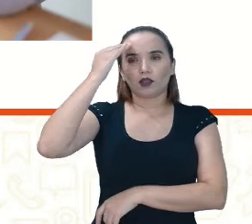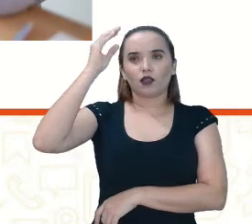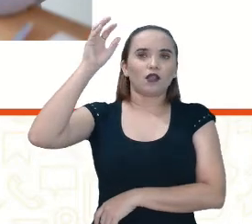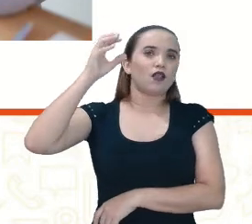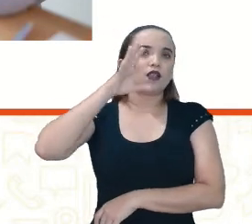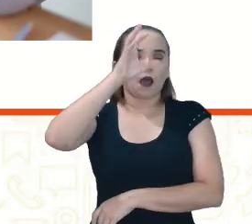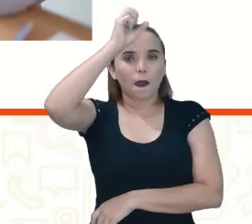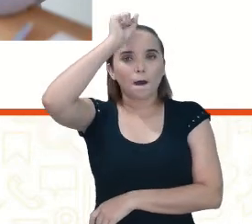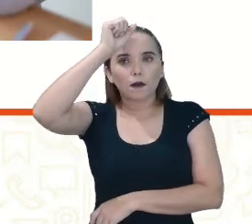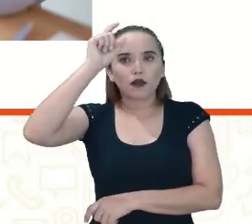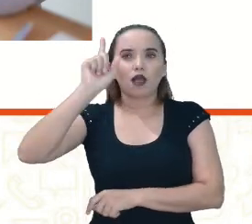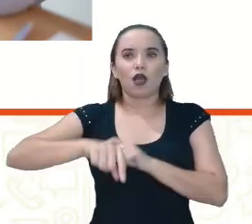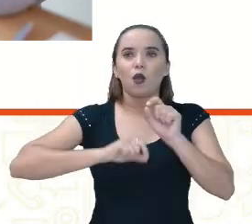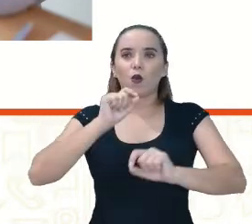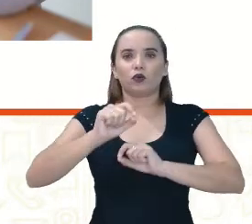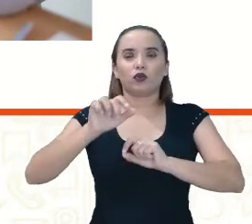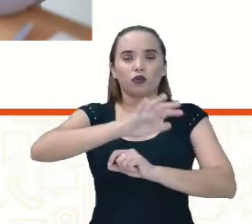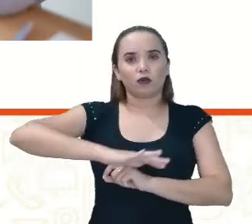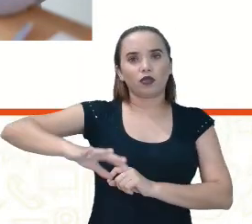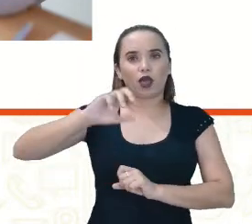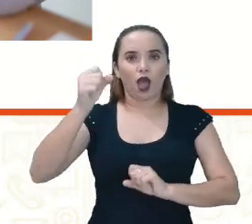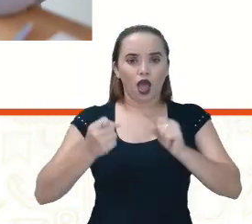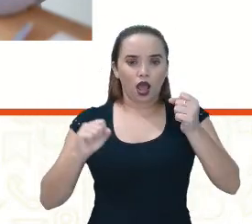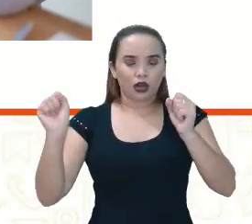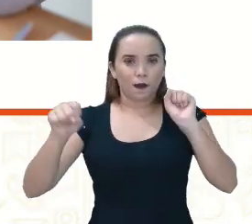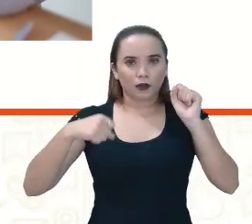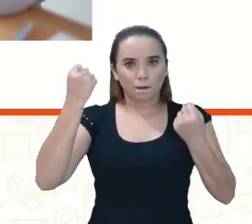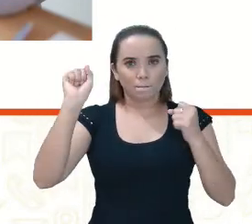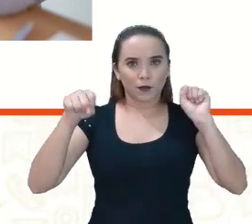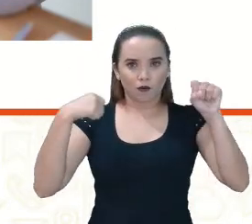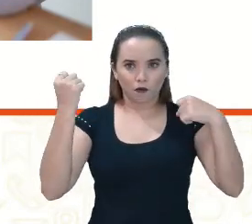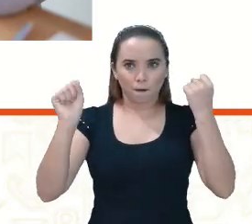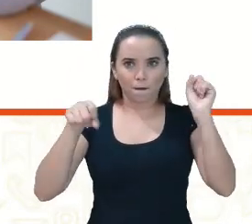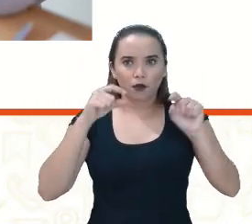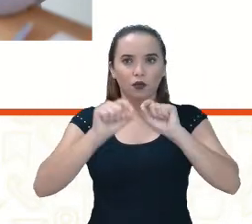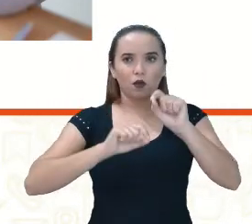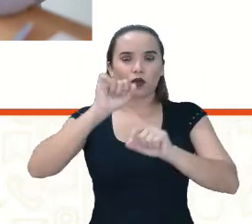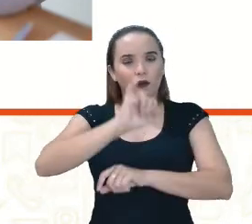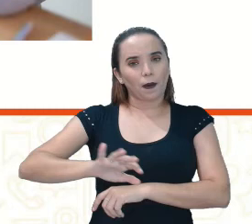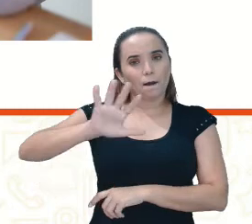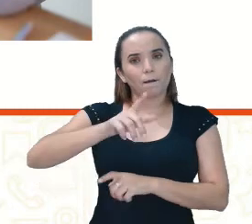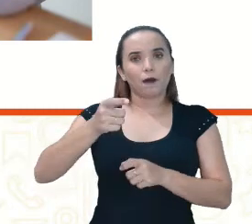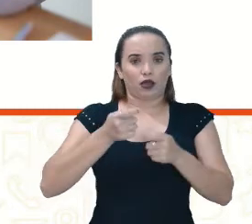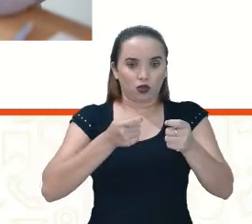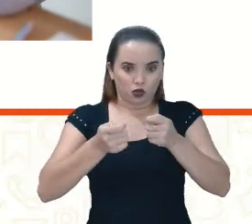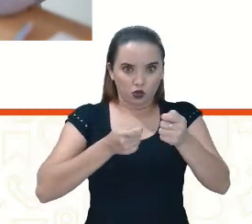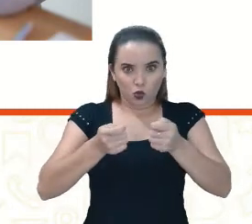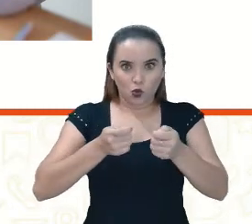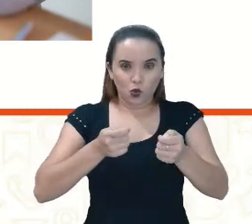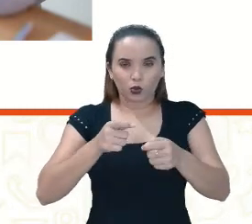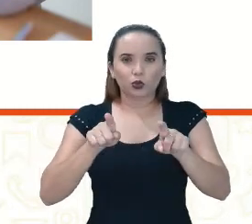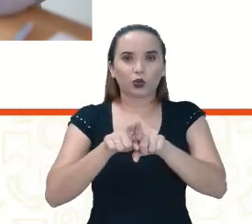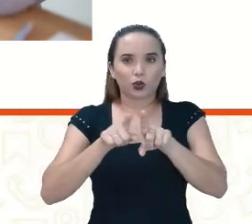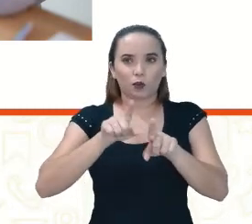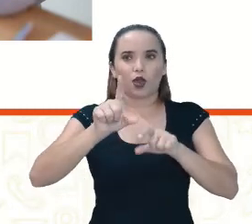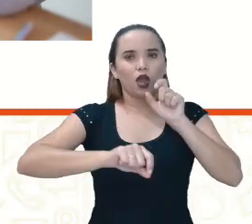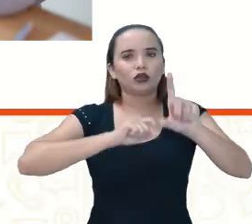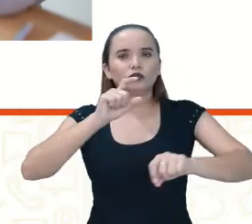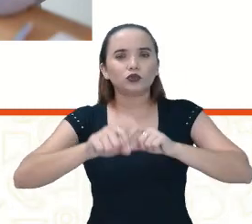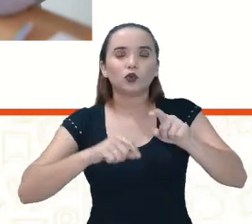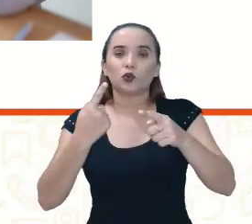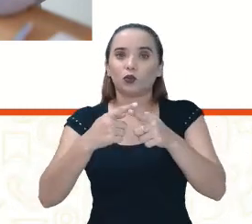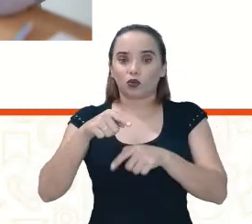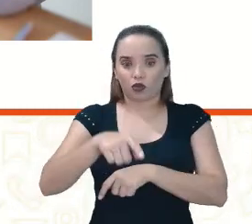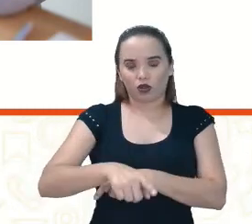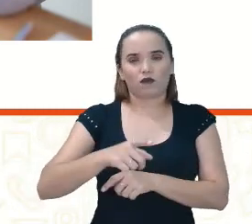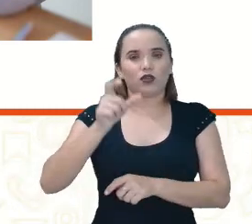imagem, coordenação, a memória, a escolha. Então, ele vai estar ali sendo protagonista